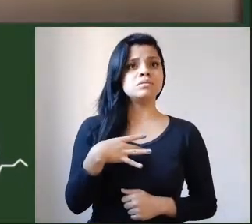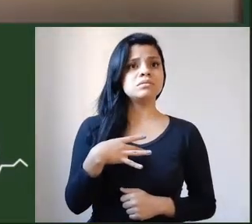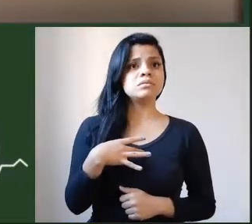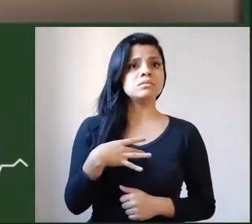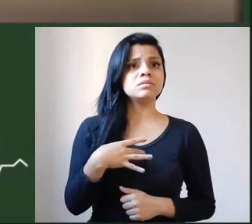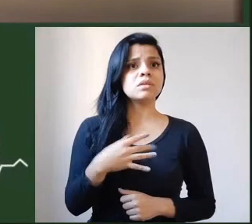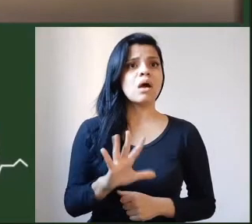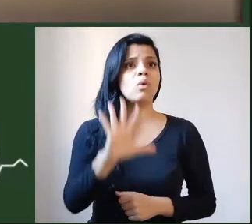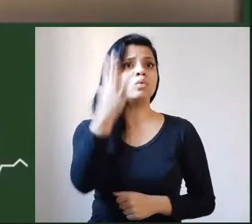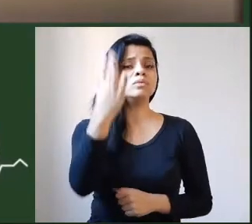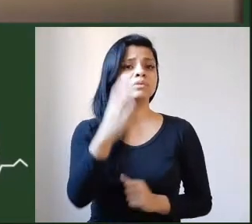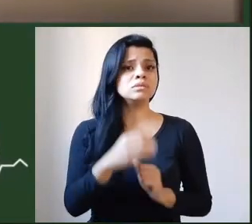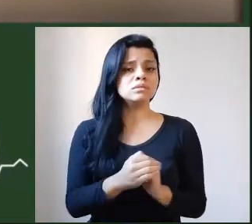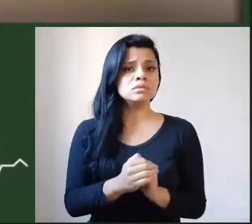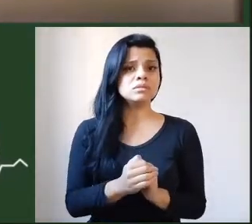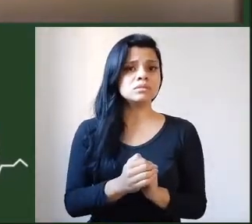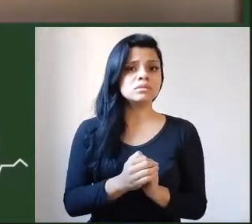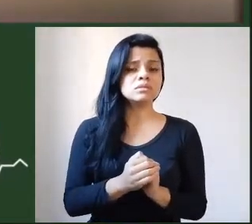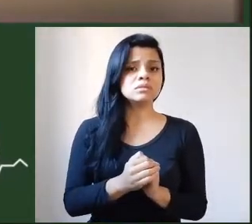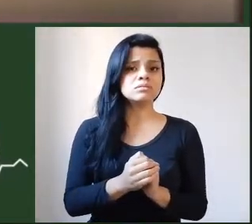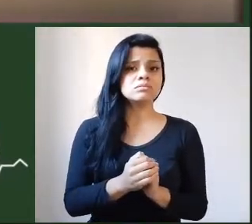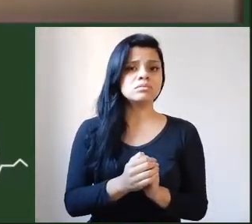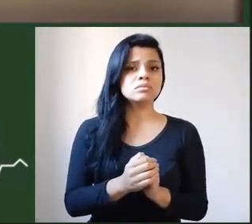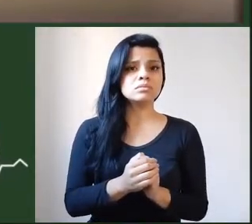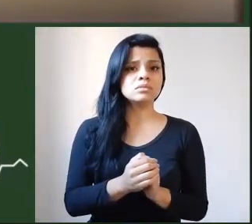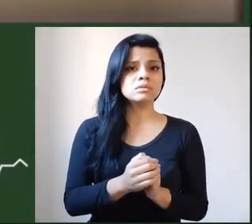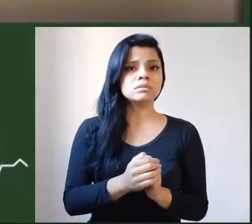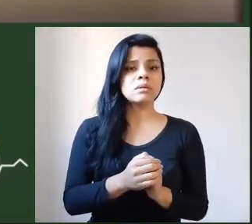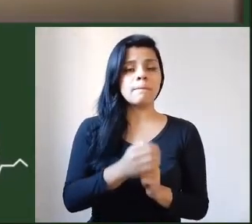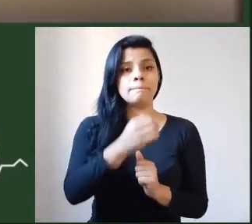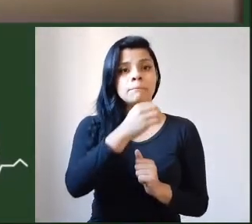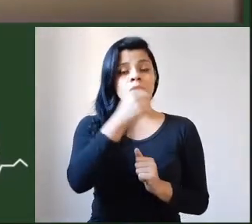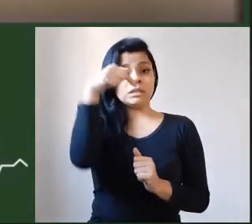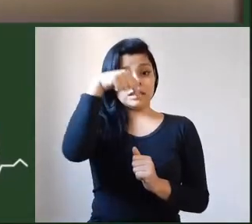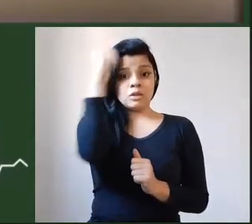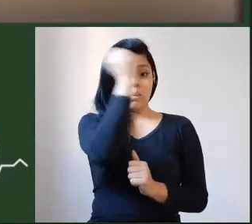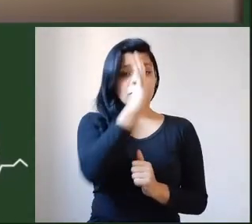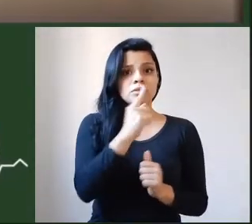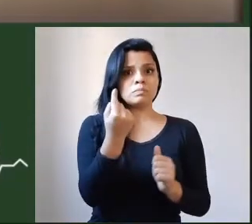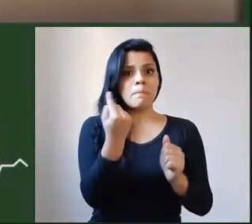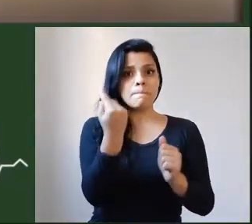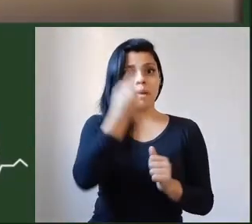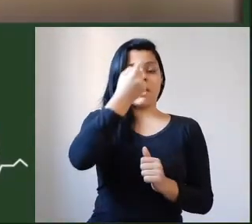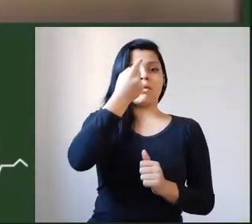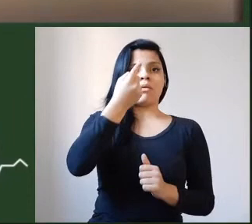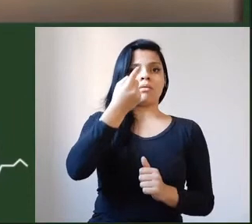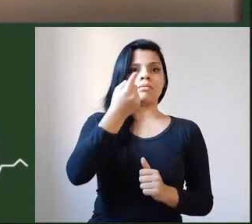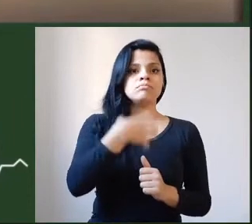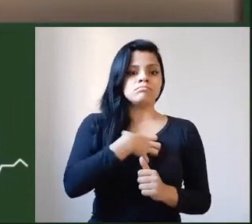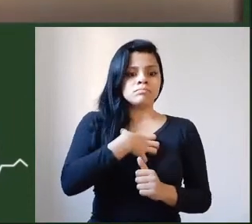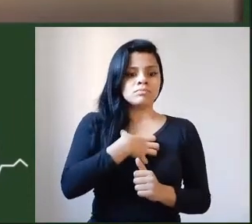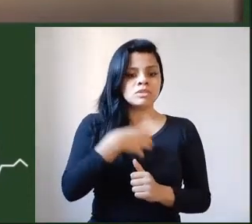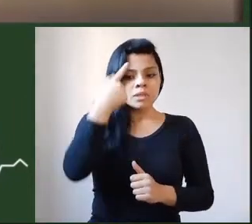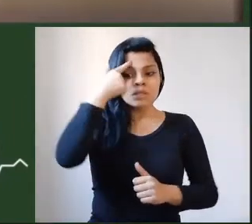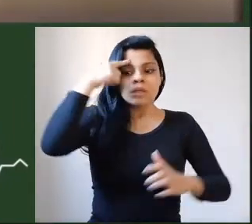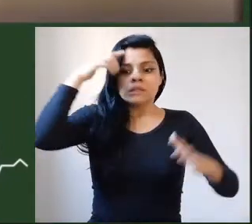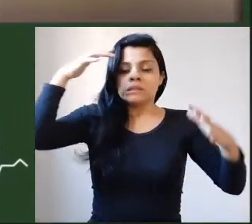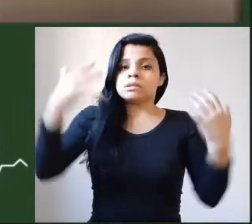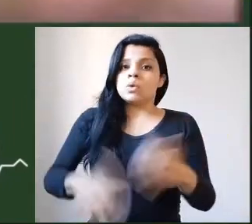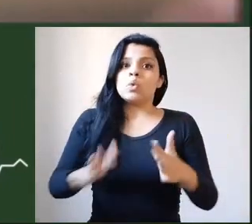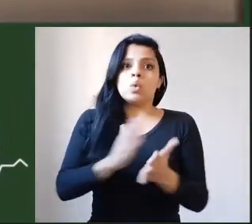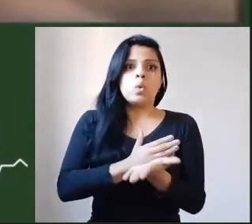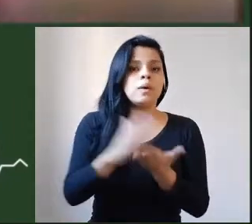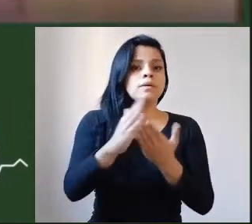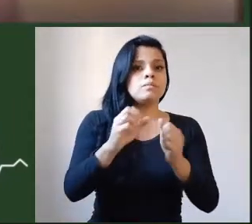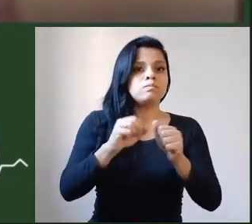medo do que poderia acontecer. Eu acho que quando a gente teve a notícia do primeiro caso no Brasil, o que veio para mim foi,